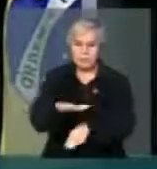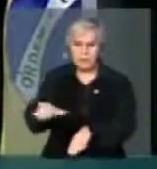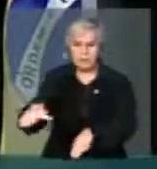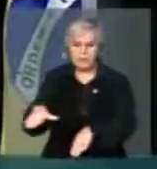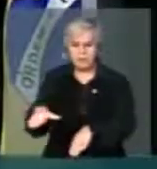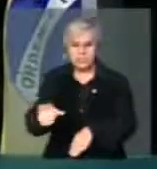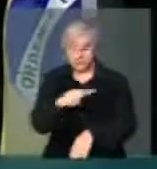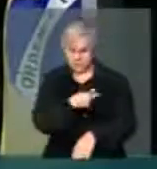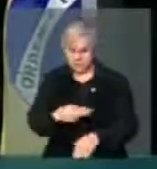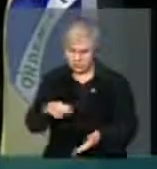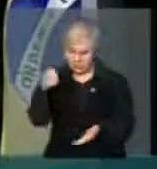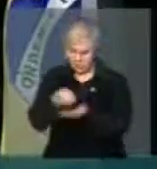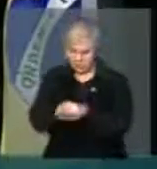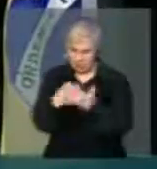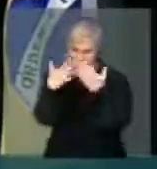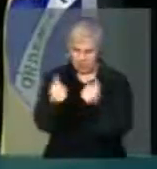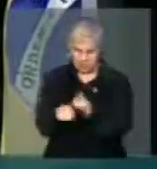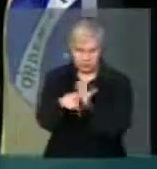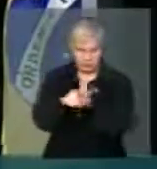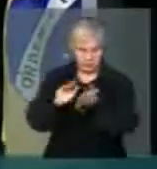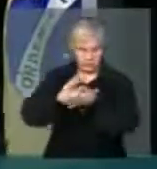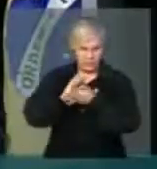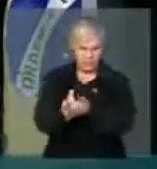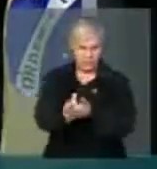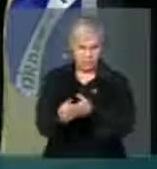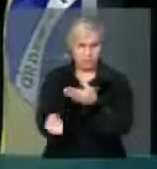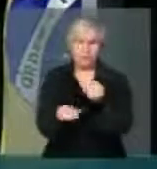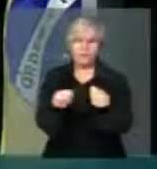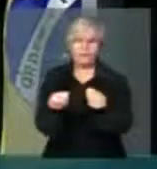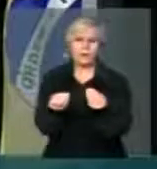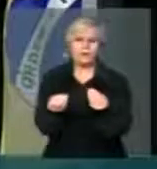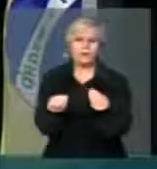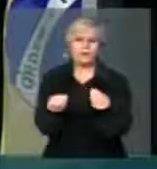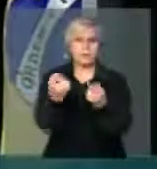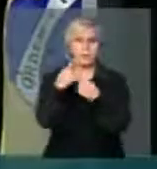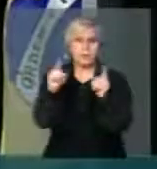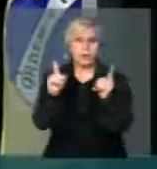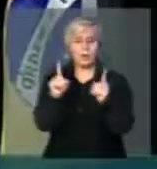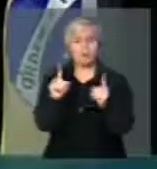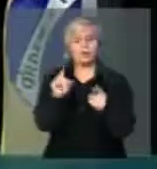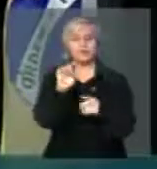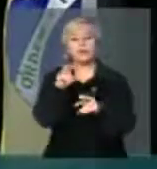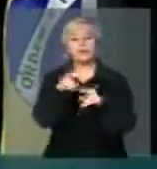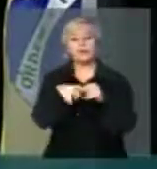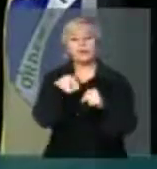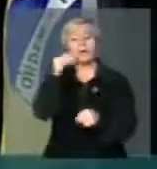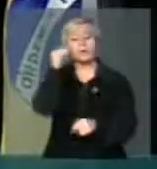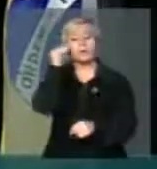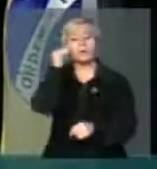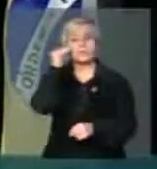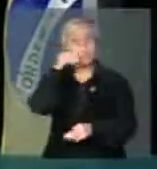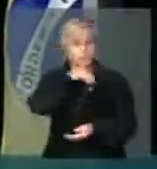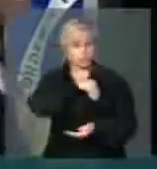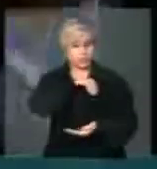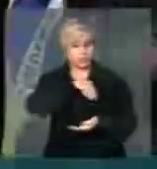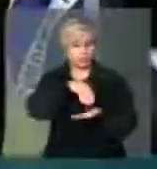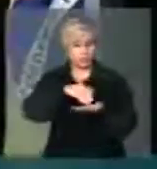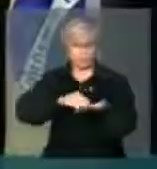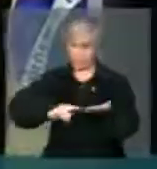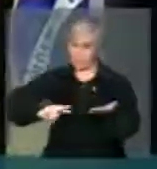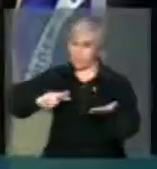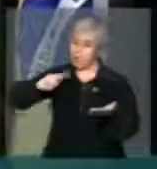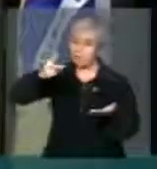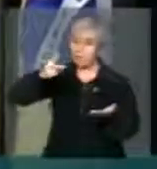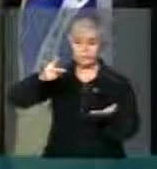se submeter a esse tipo de capricho, para que o aumento do salário mínimo tivesse